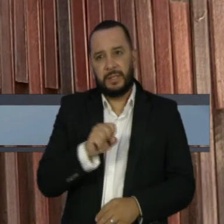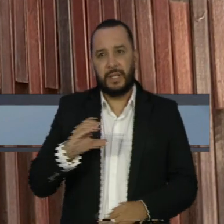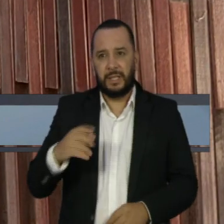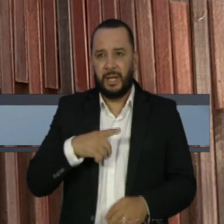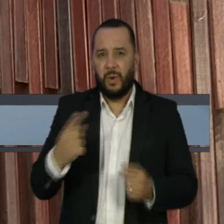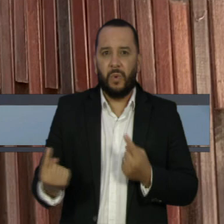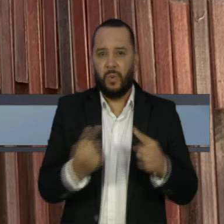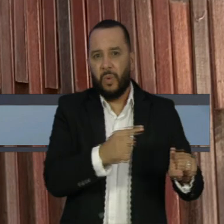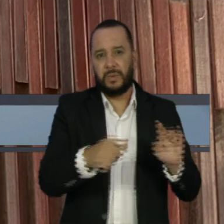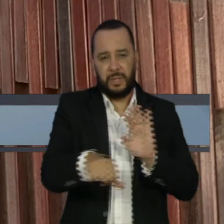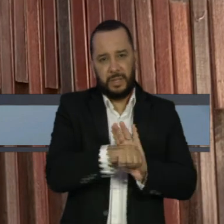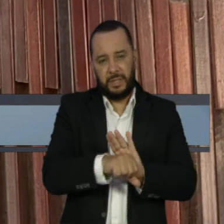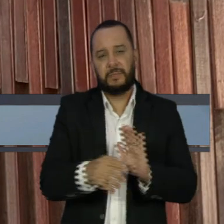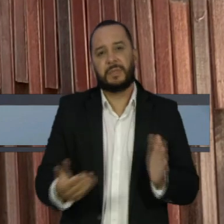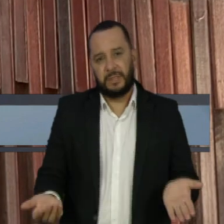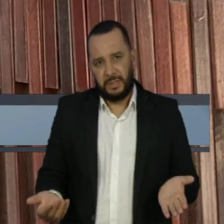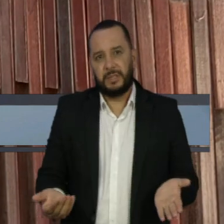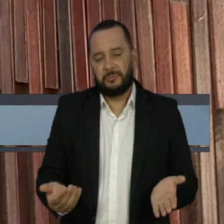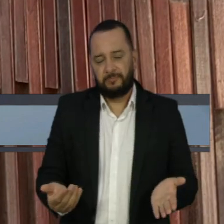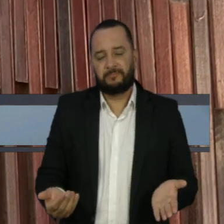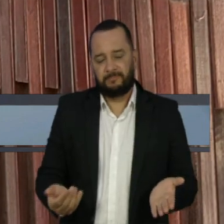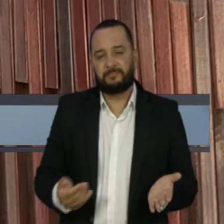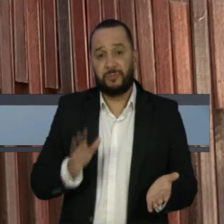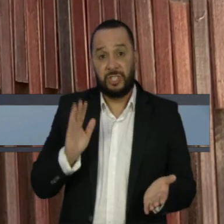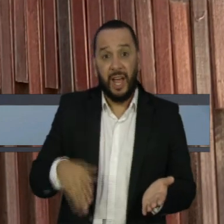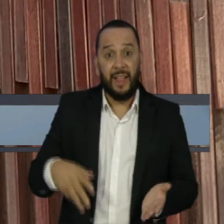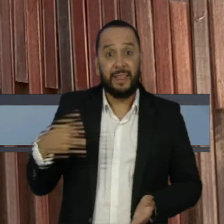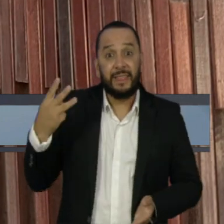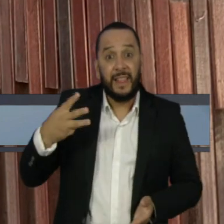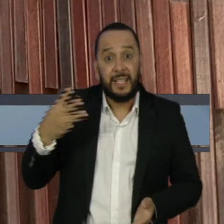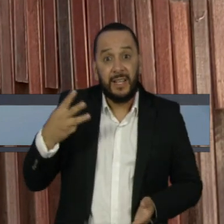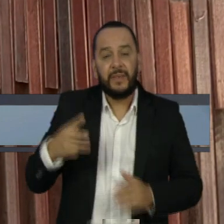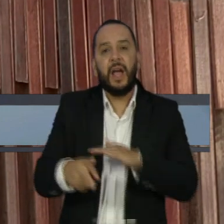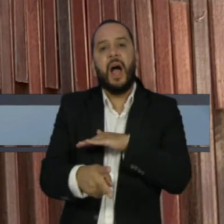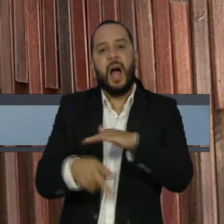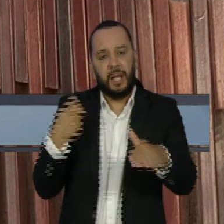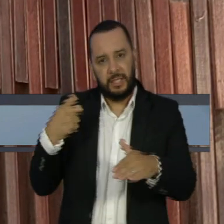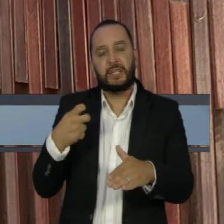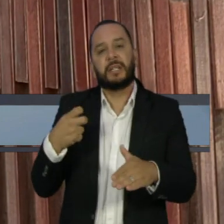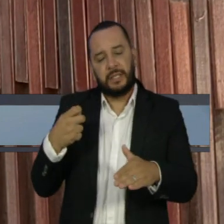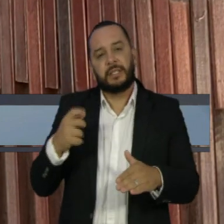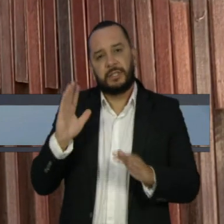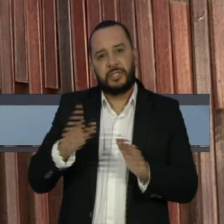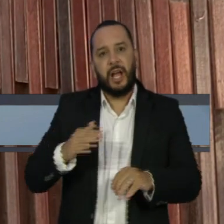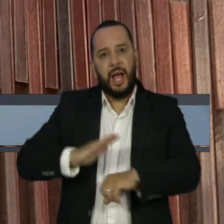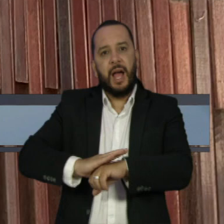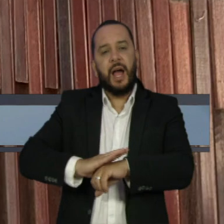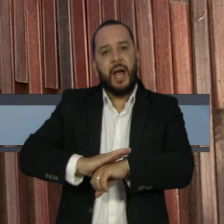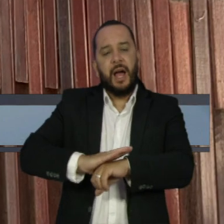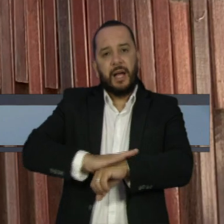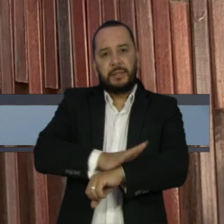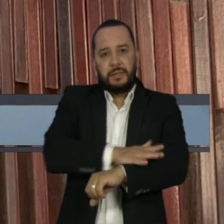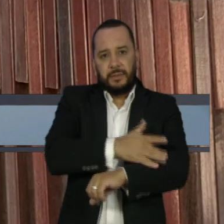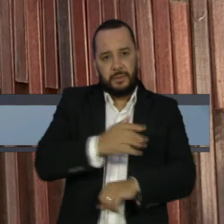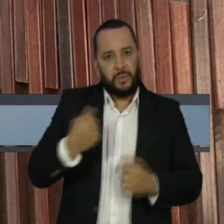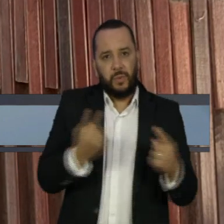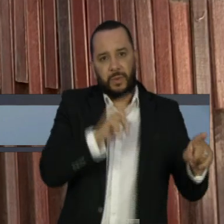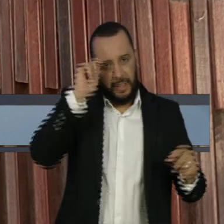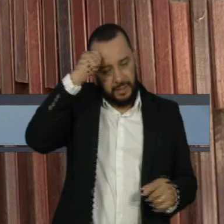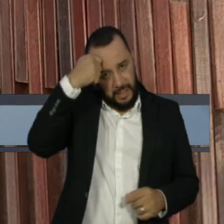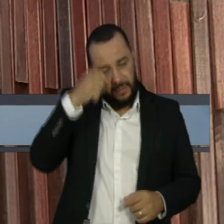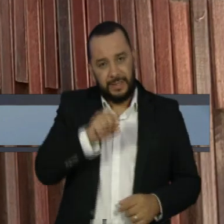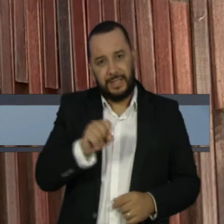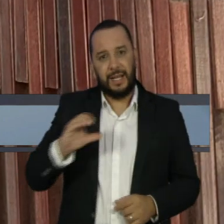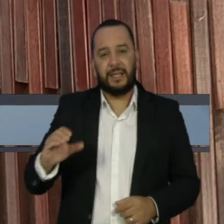combater a atividade criminosa Esse já é o terceiro ataque racista registrado em Santa Catarina em duas semanas